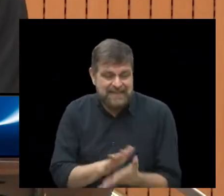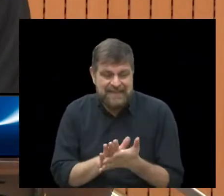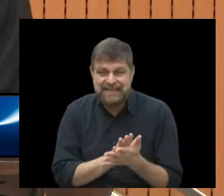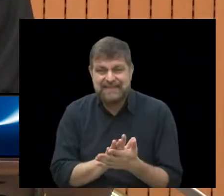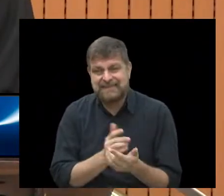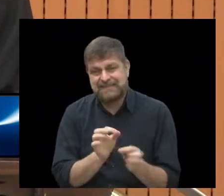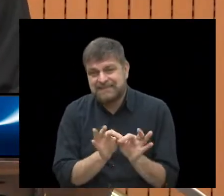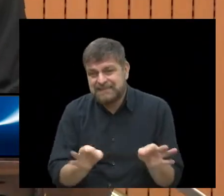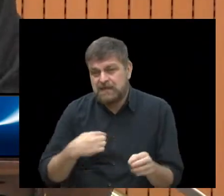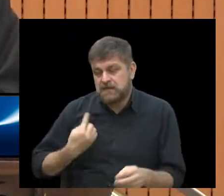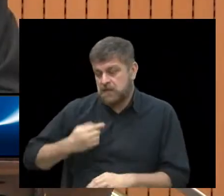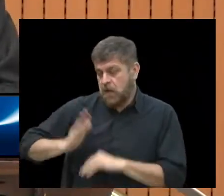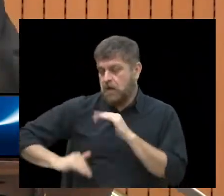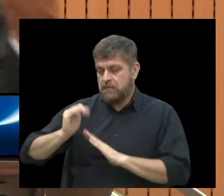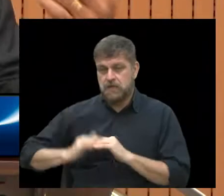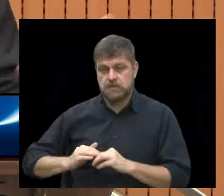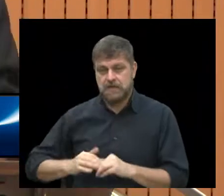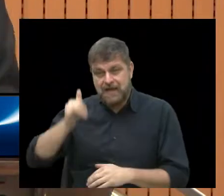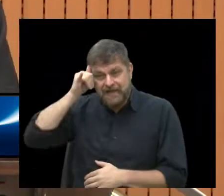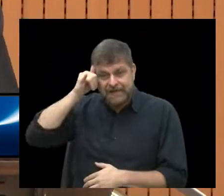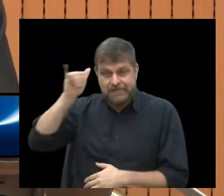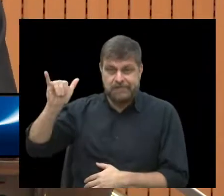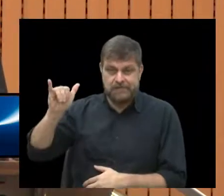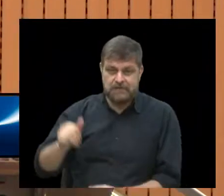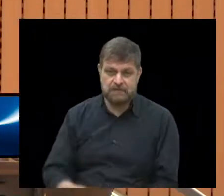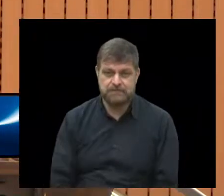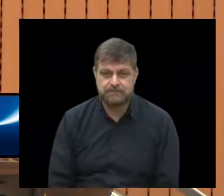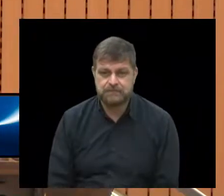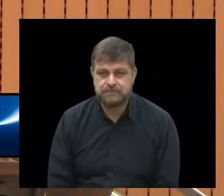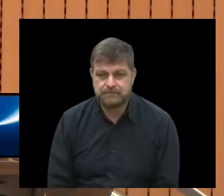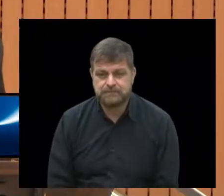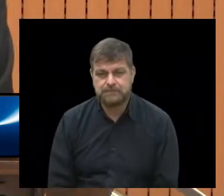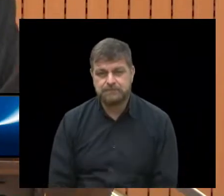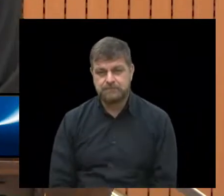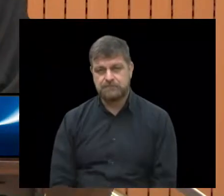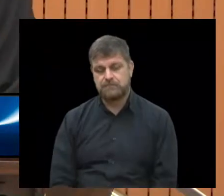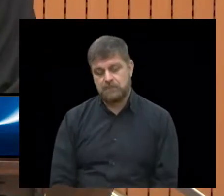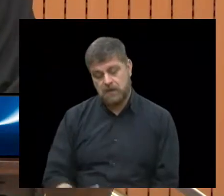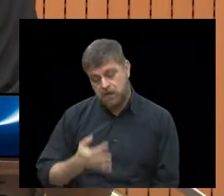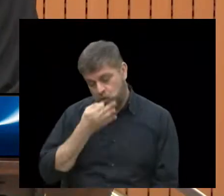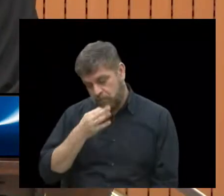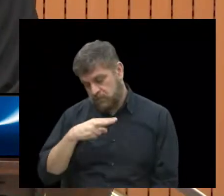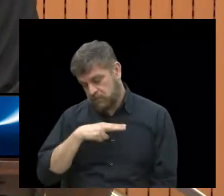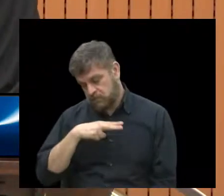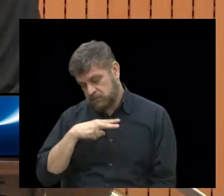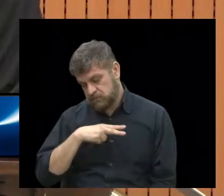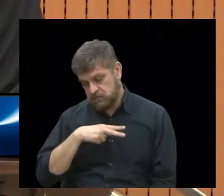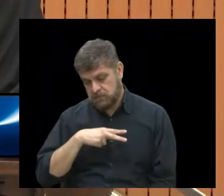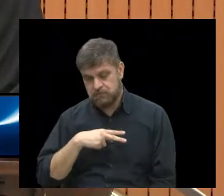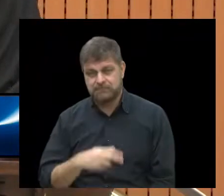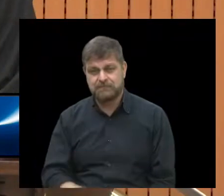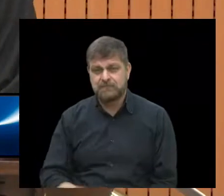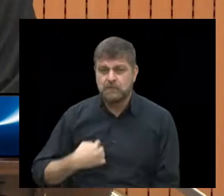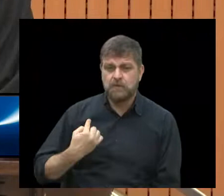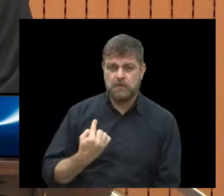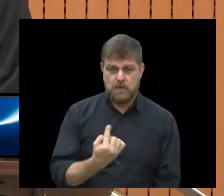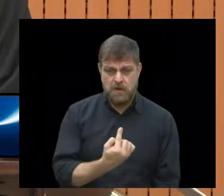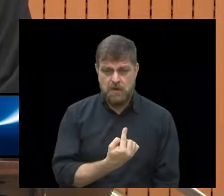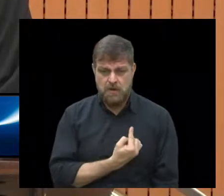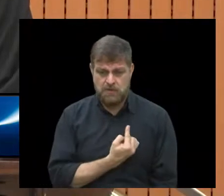numa única medida, evitar que isso aconteça no futuro. Na minha avaliação, nós